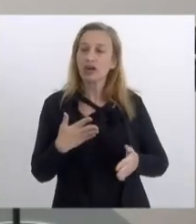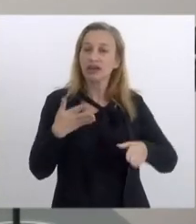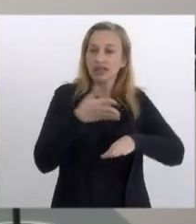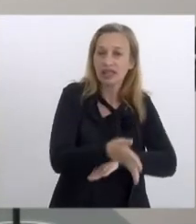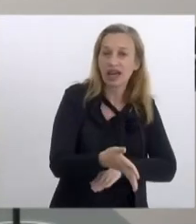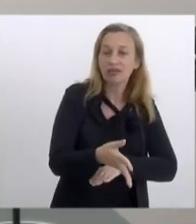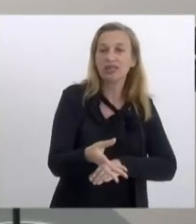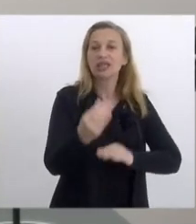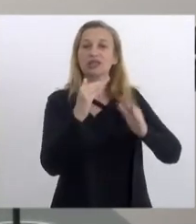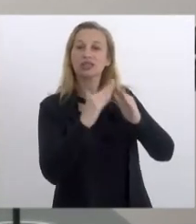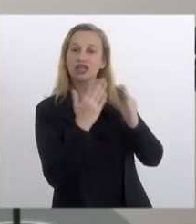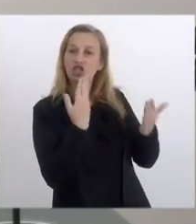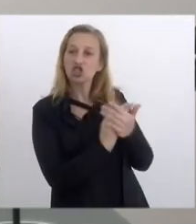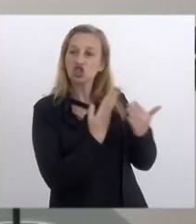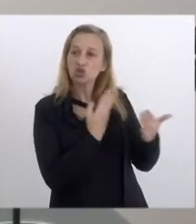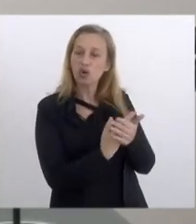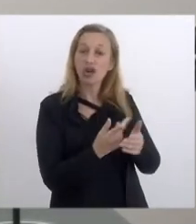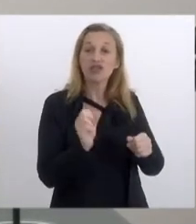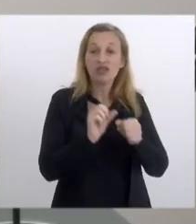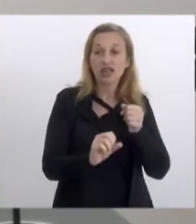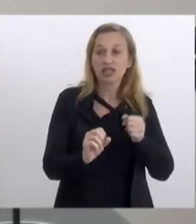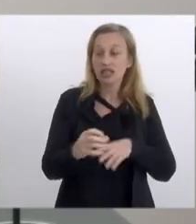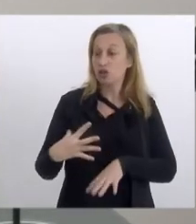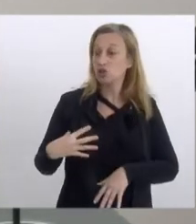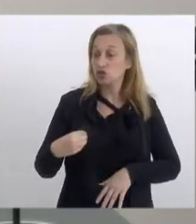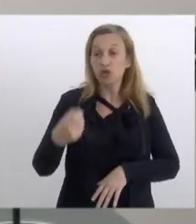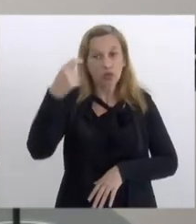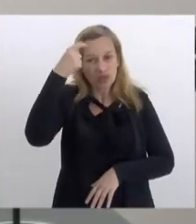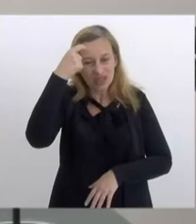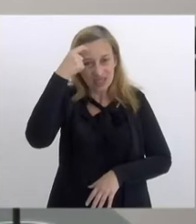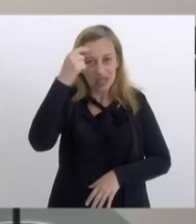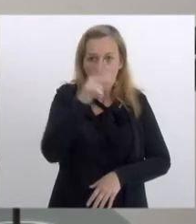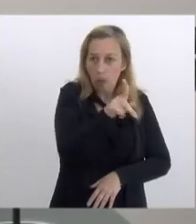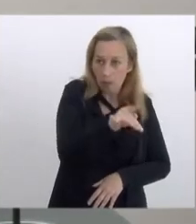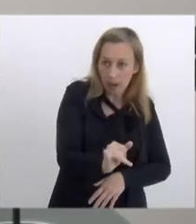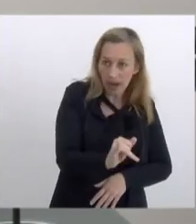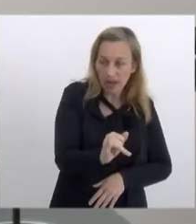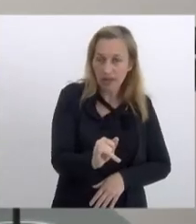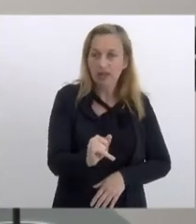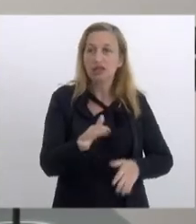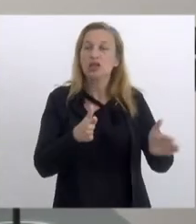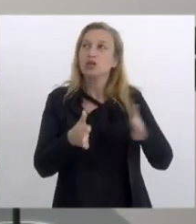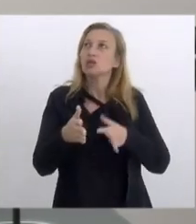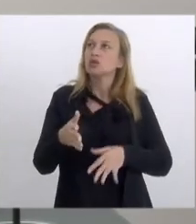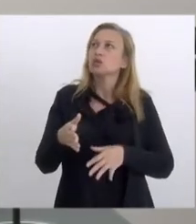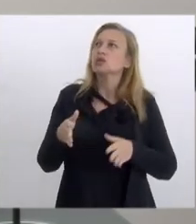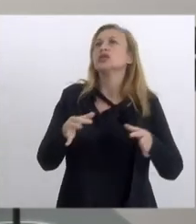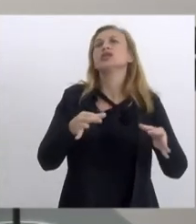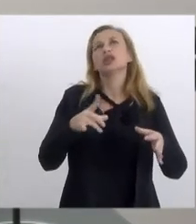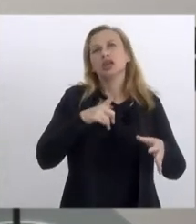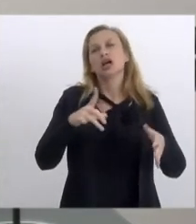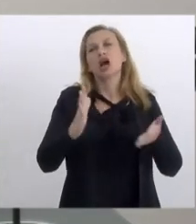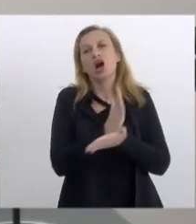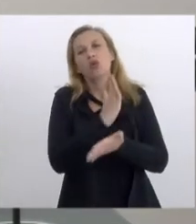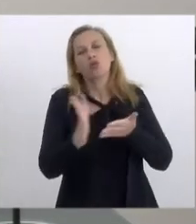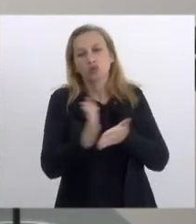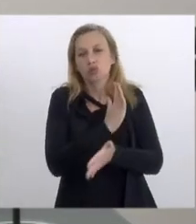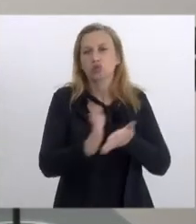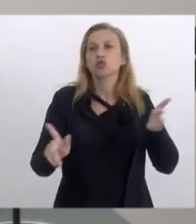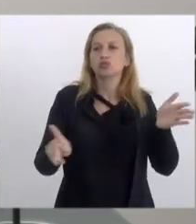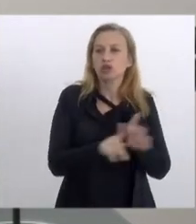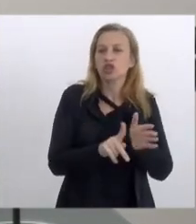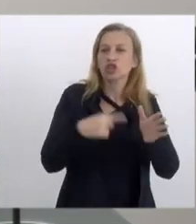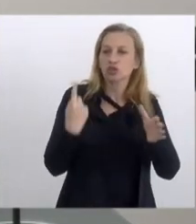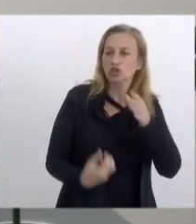das escolas e fazer os filhos conscientizarem os pais, na época, deputado, tem alguns projetos, nós vamos passar para o senhor, que nós